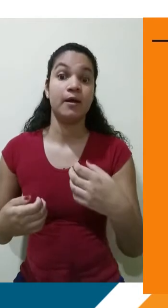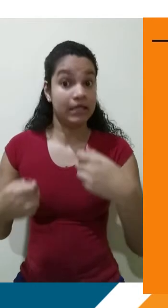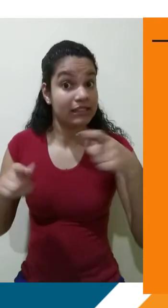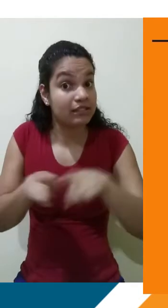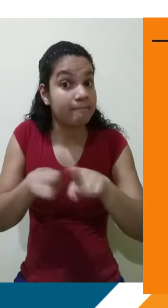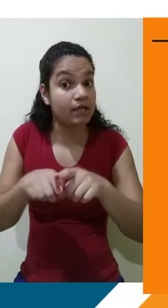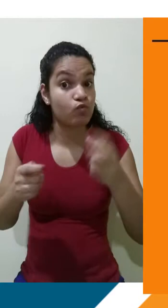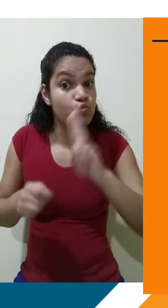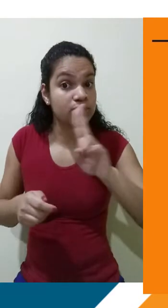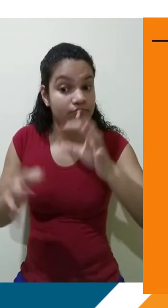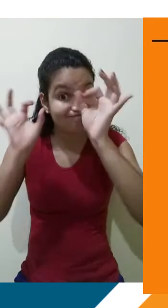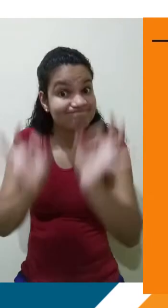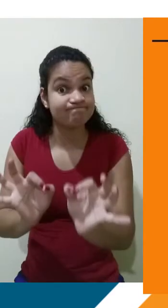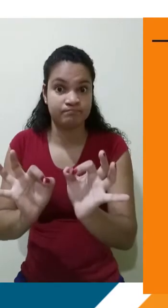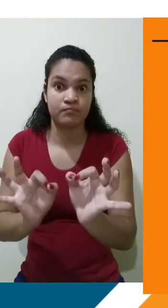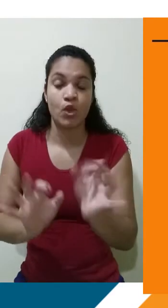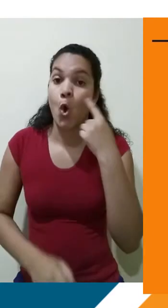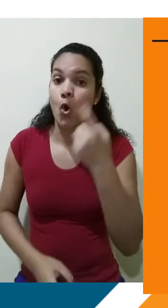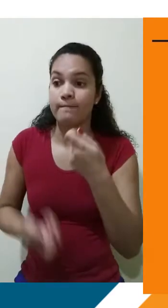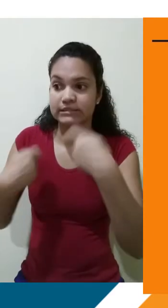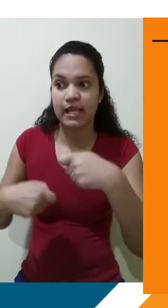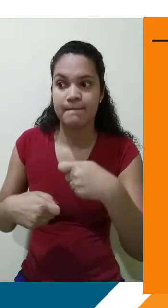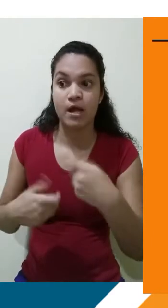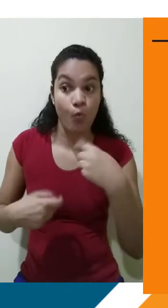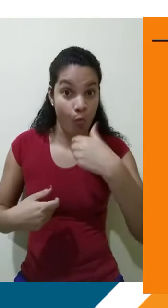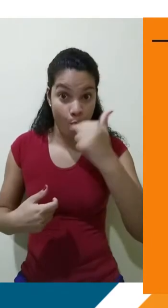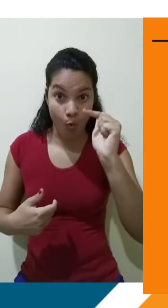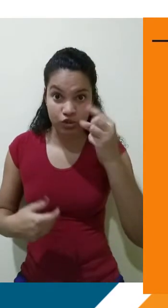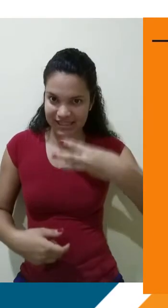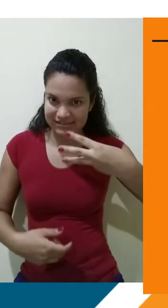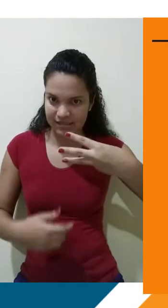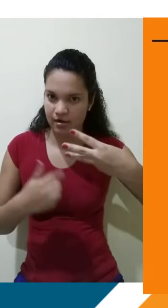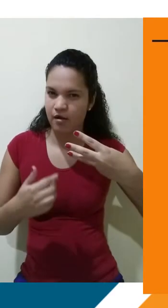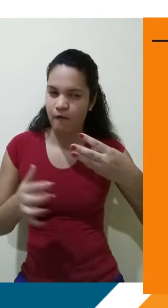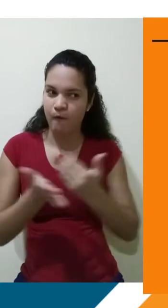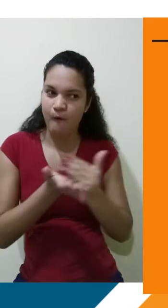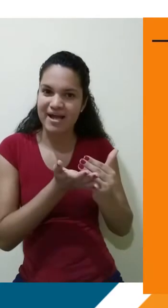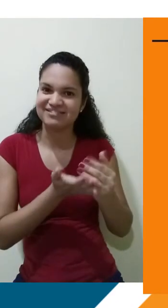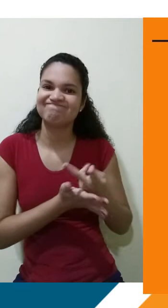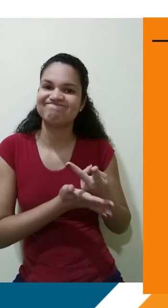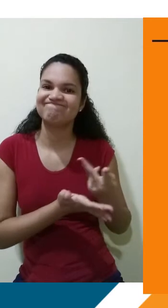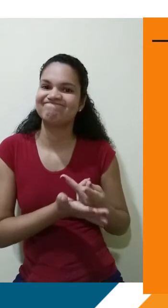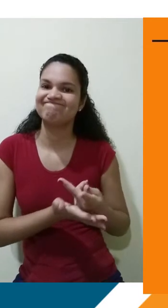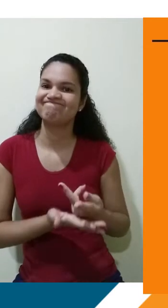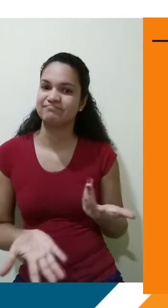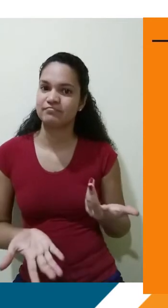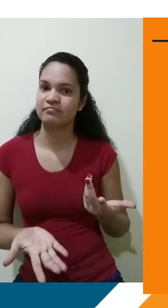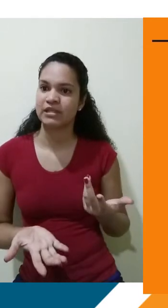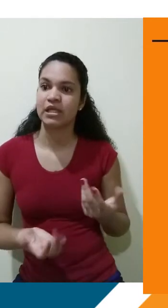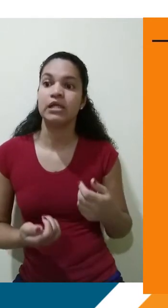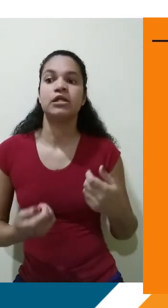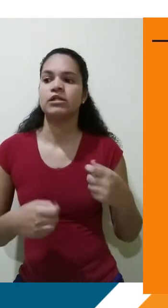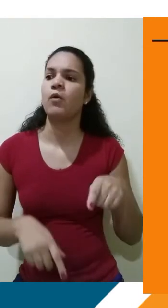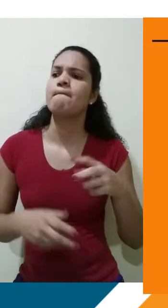correta. Notem como aqui embaixo, o próximo parágrafo vai começar a ser conectado da maneira errada. Por isso, a falta de segurança alimentar não